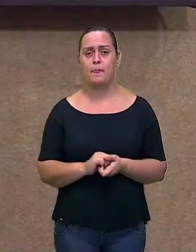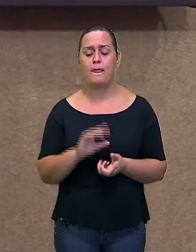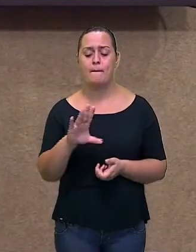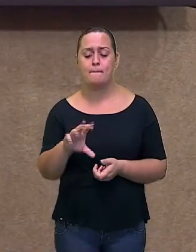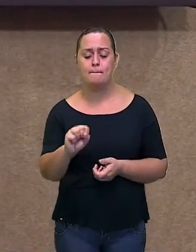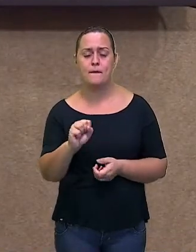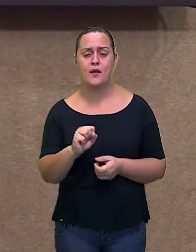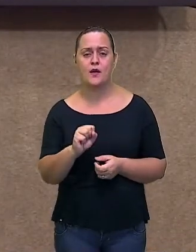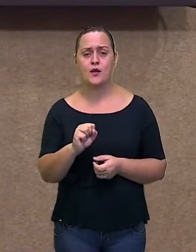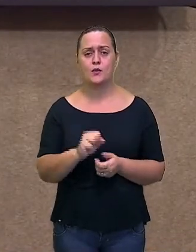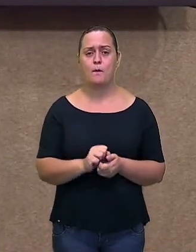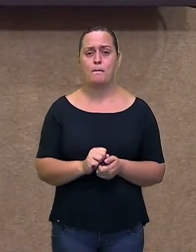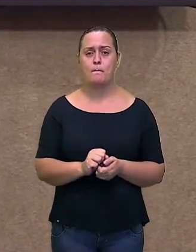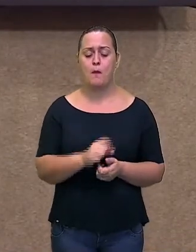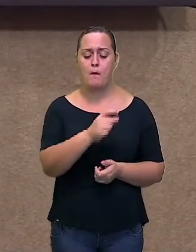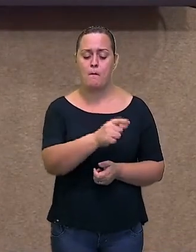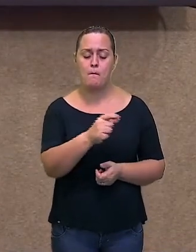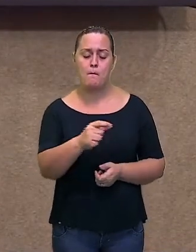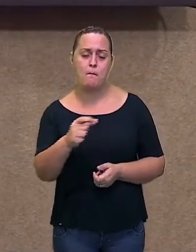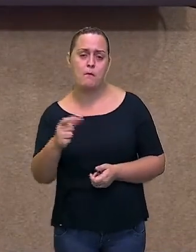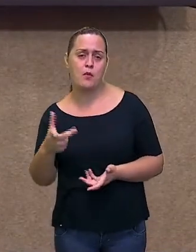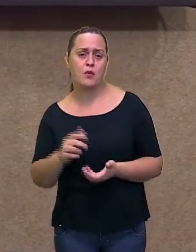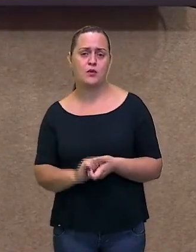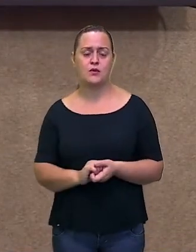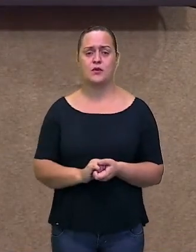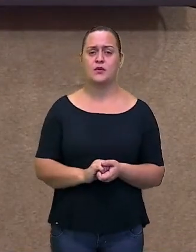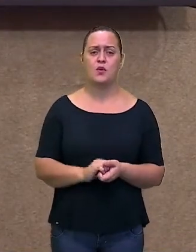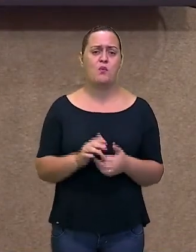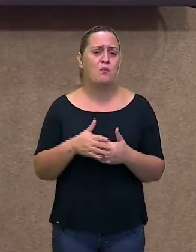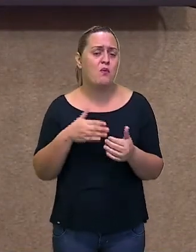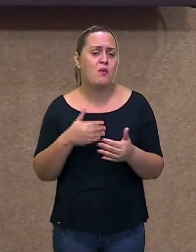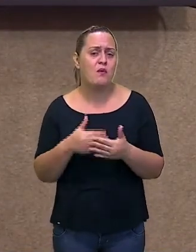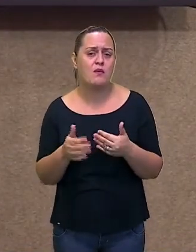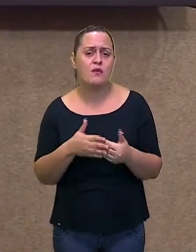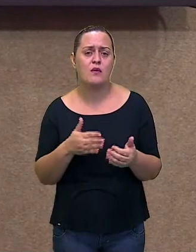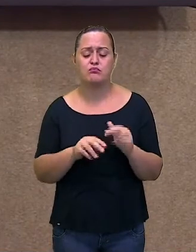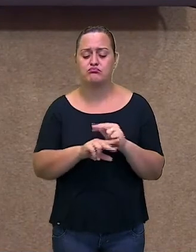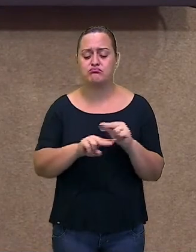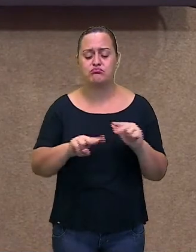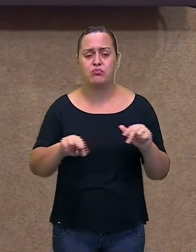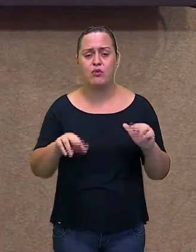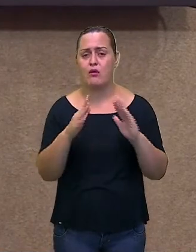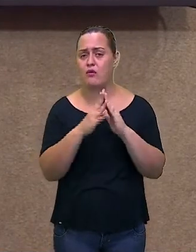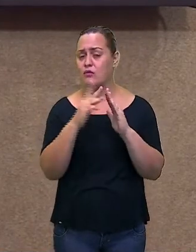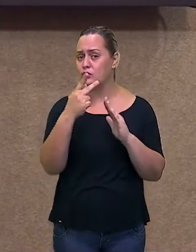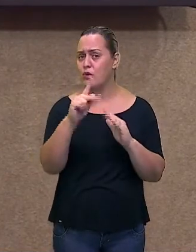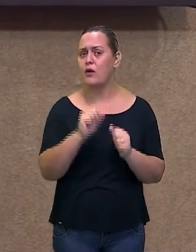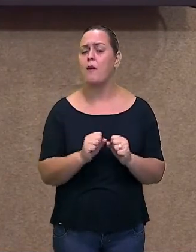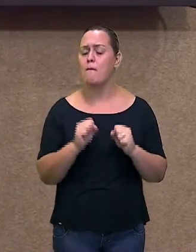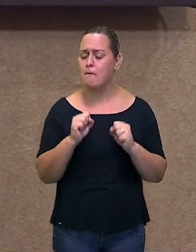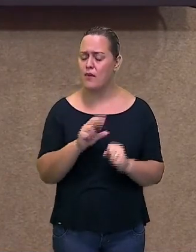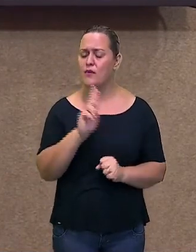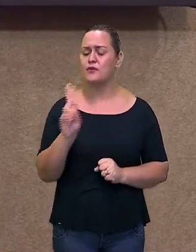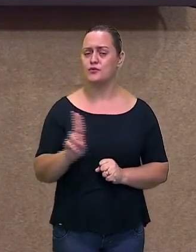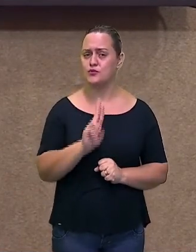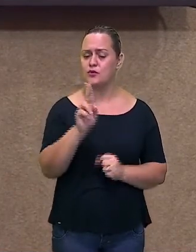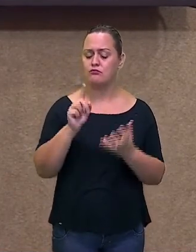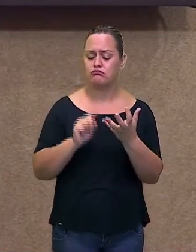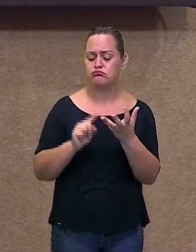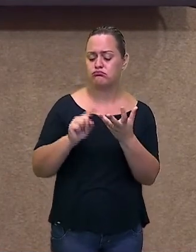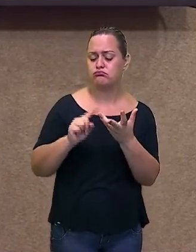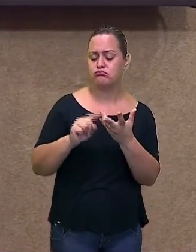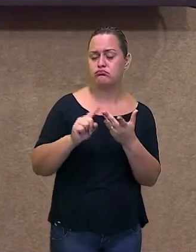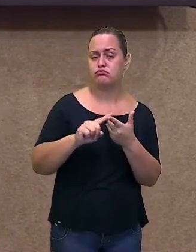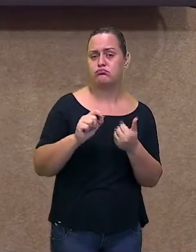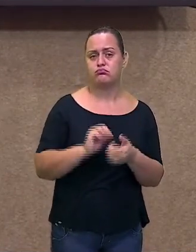de picolé bolinhas de isopor para você fazer essa divisão e contar certinho Lembrando